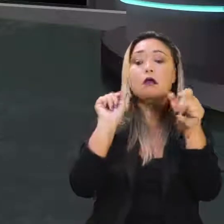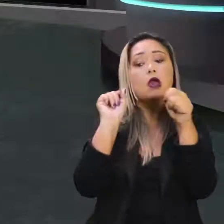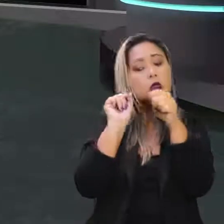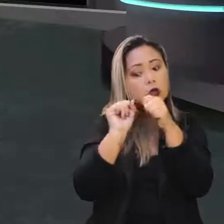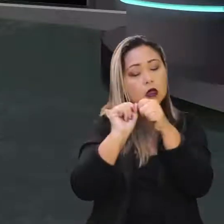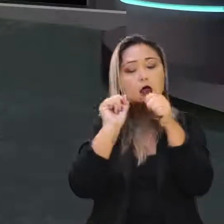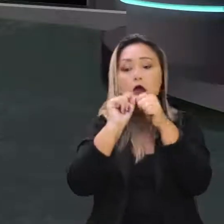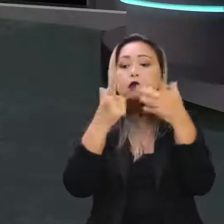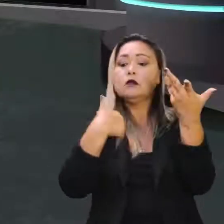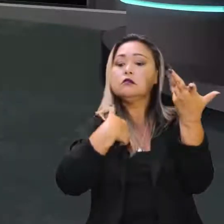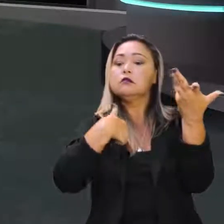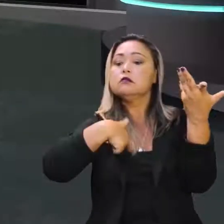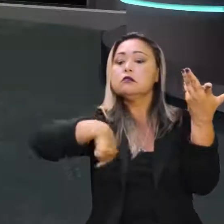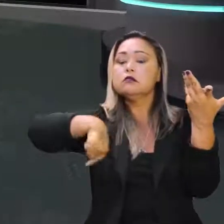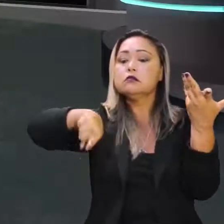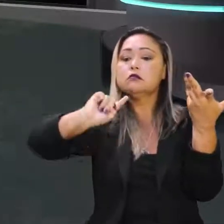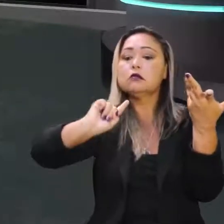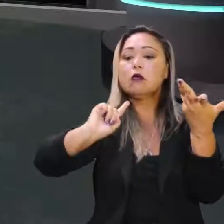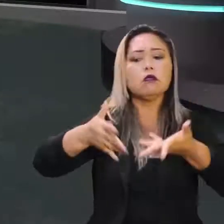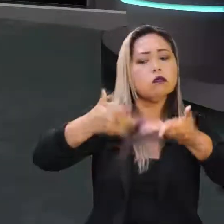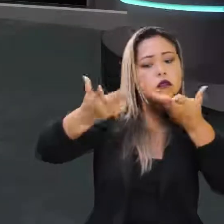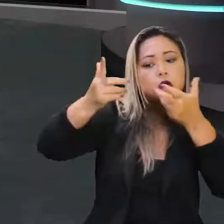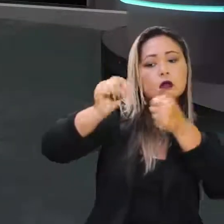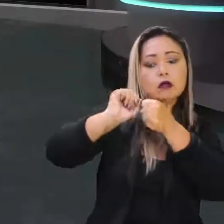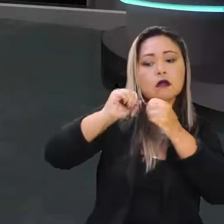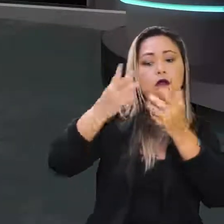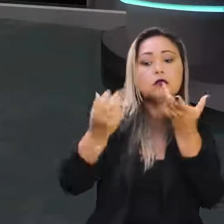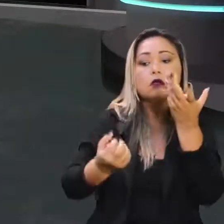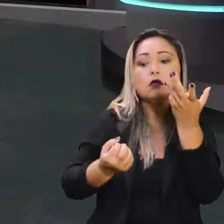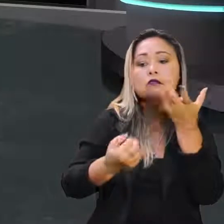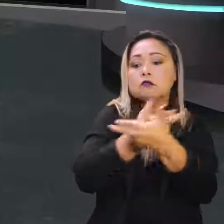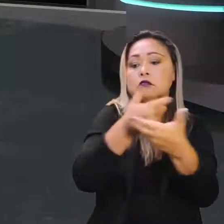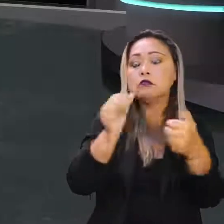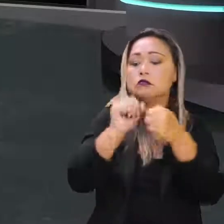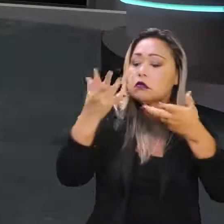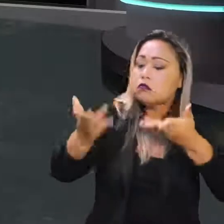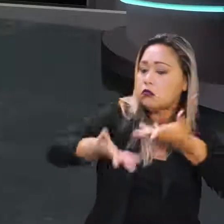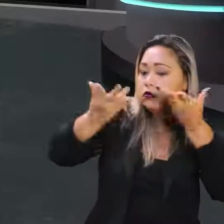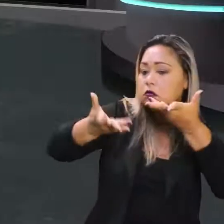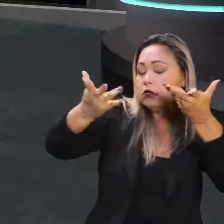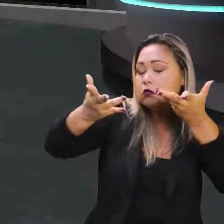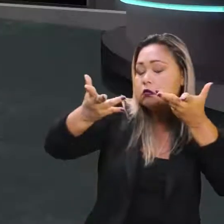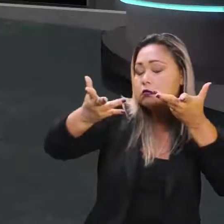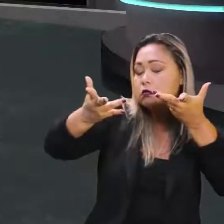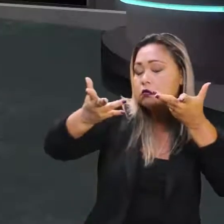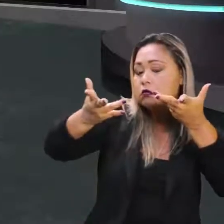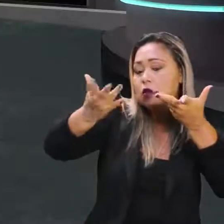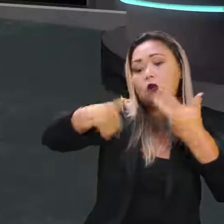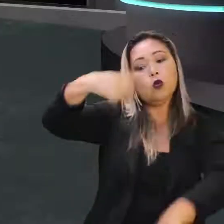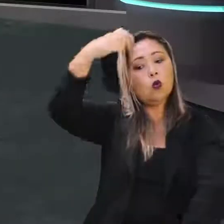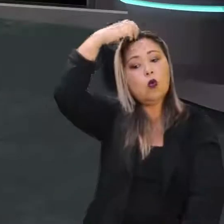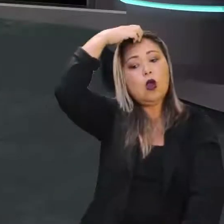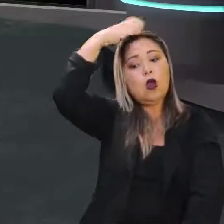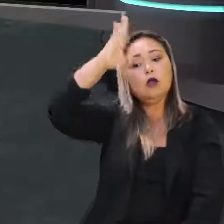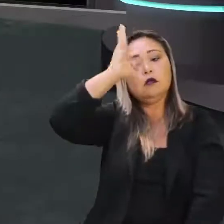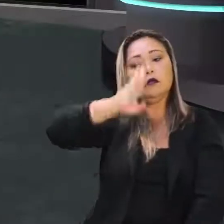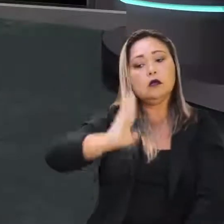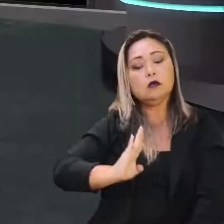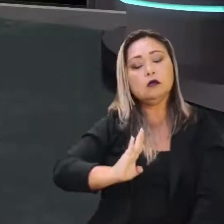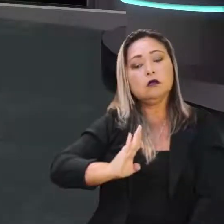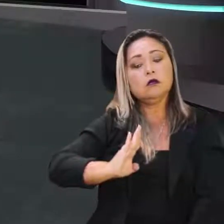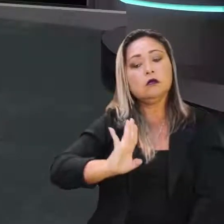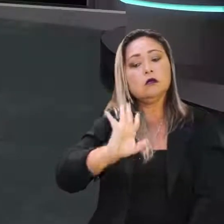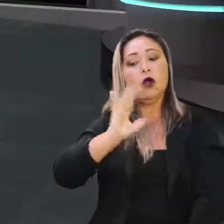produzir obras que servissem para exaltar, para glorificar o reino brasileiro, né?